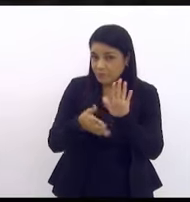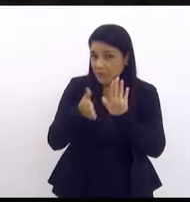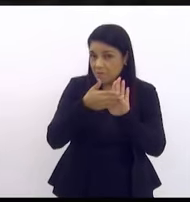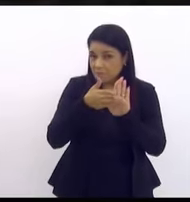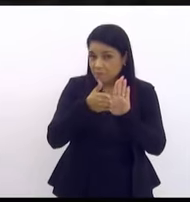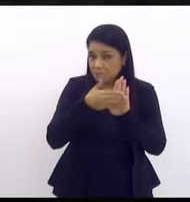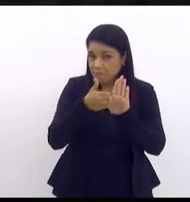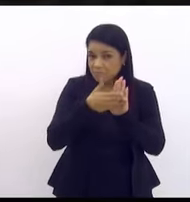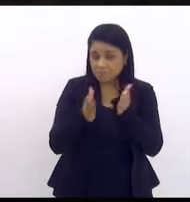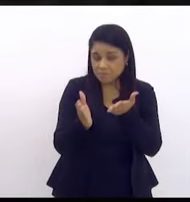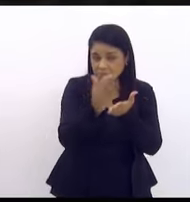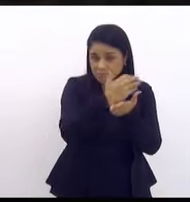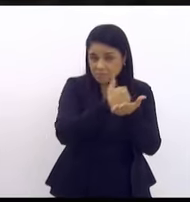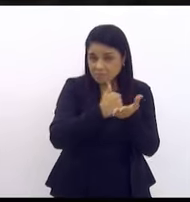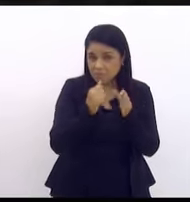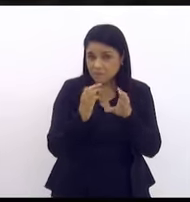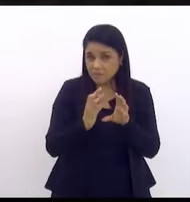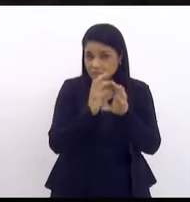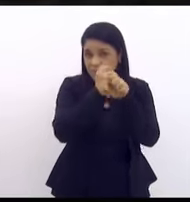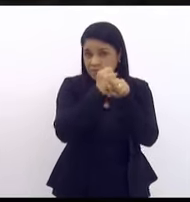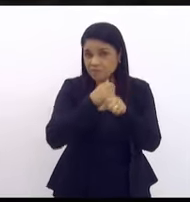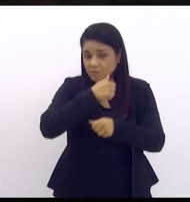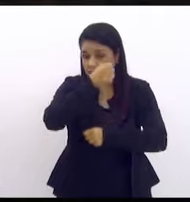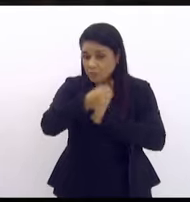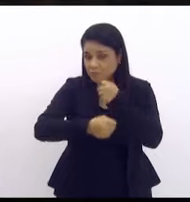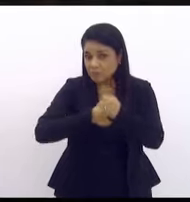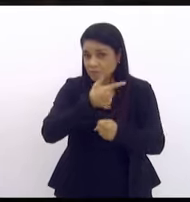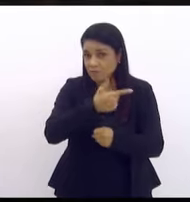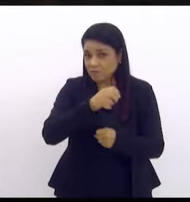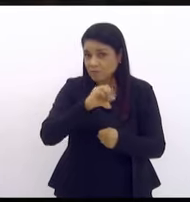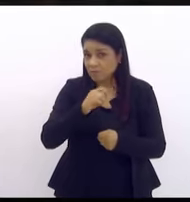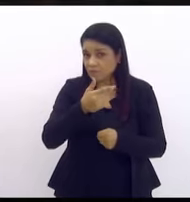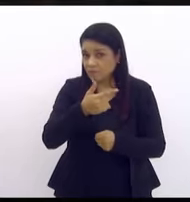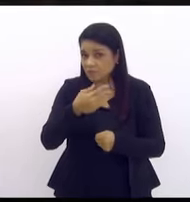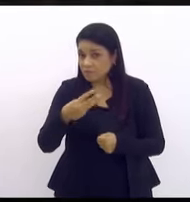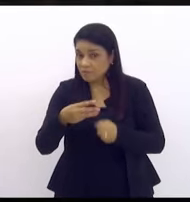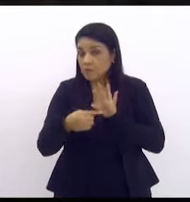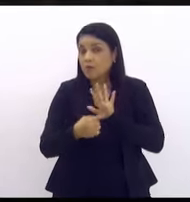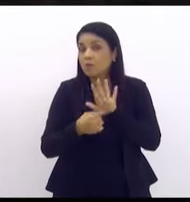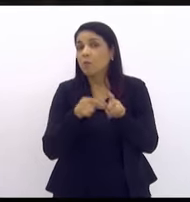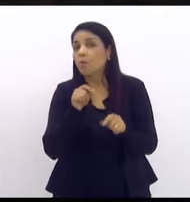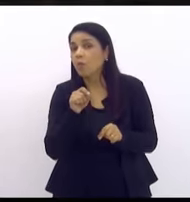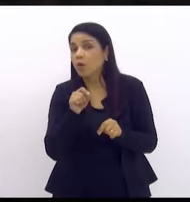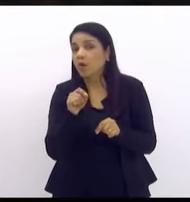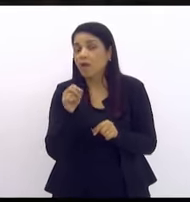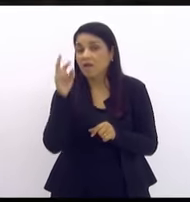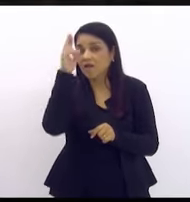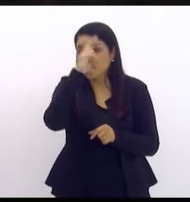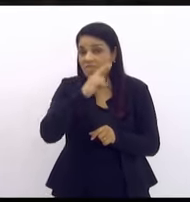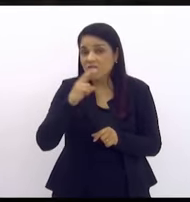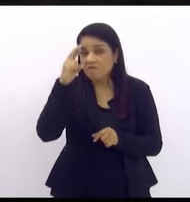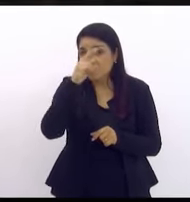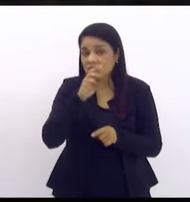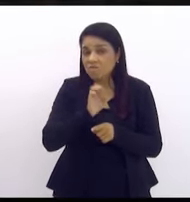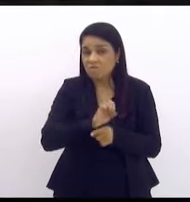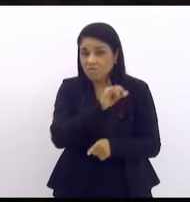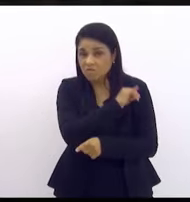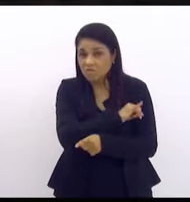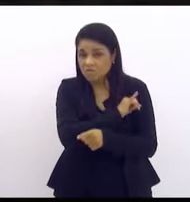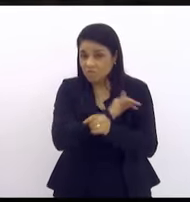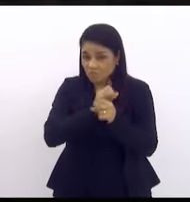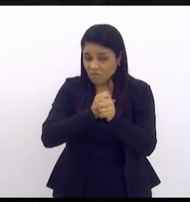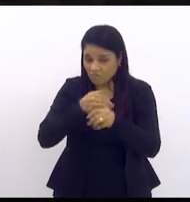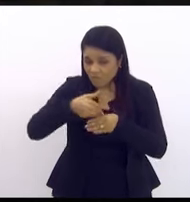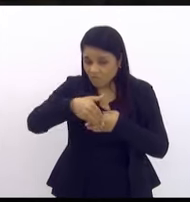na proposta orçamentária de 2024 mostram que o cenário fiscal do Estado do Rio de Janeiro para os